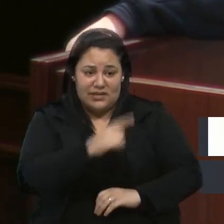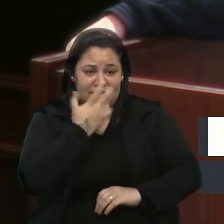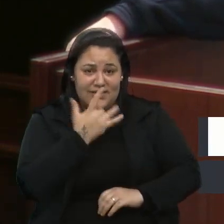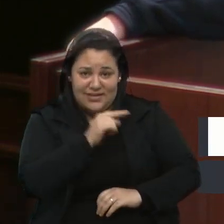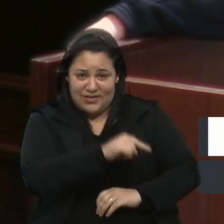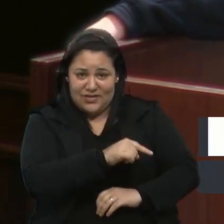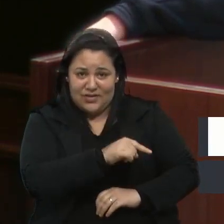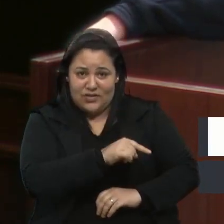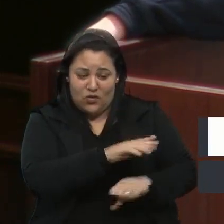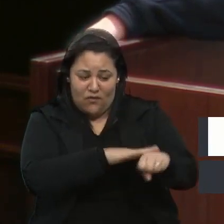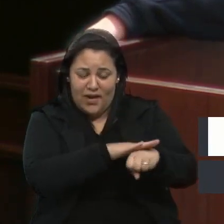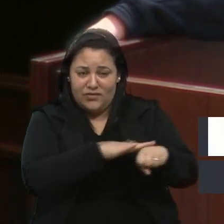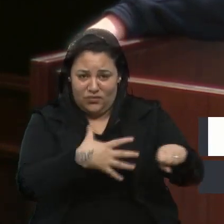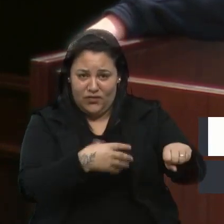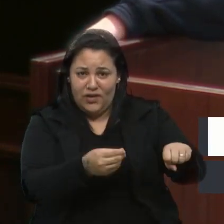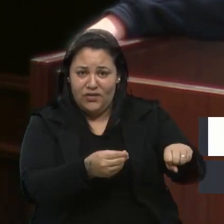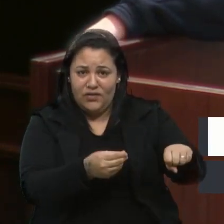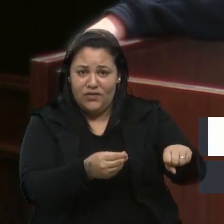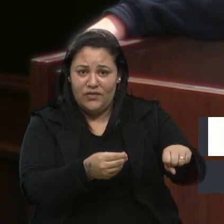escolas?